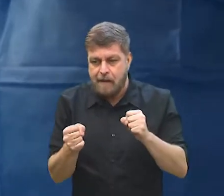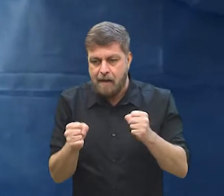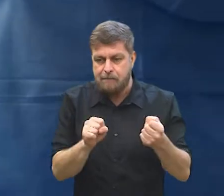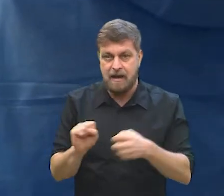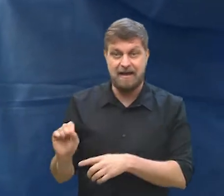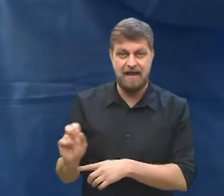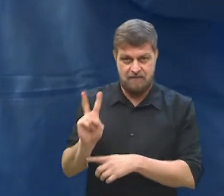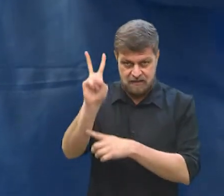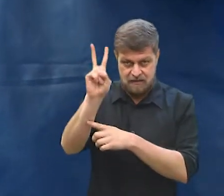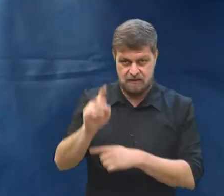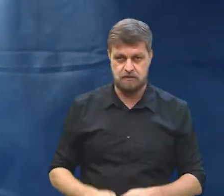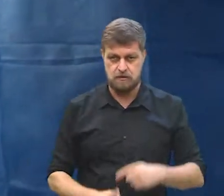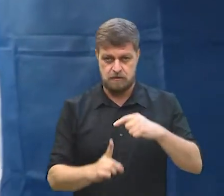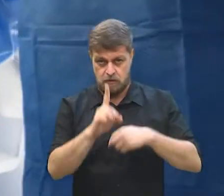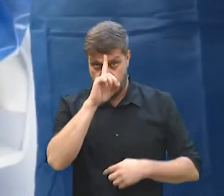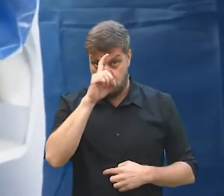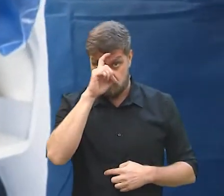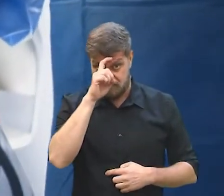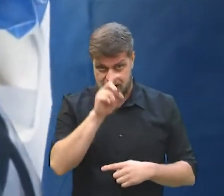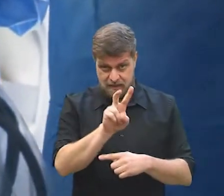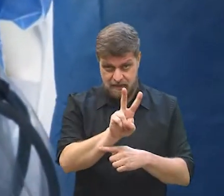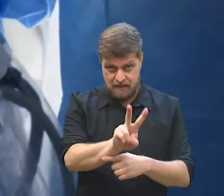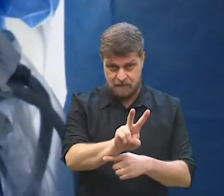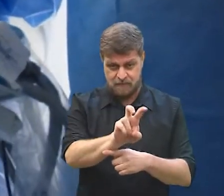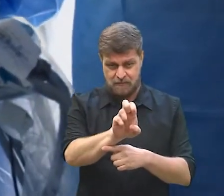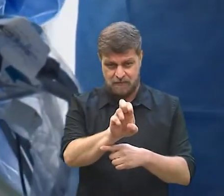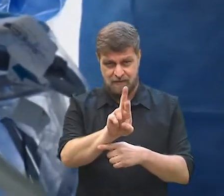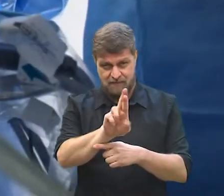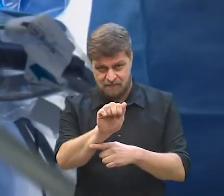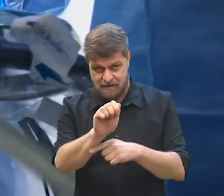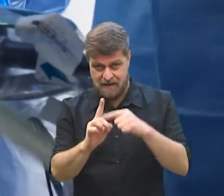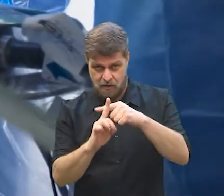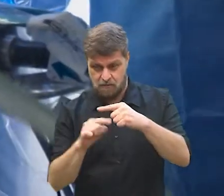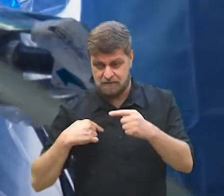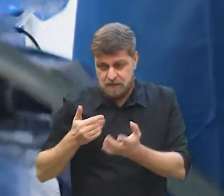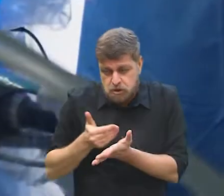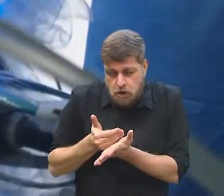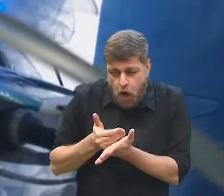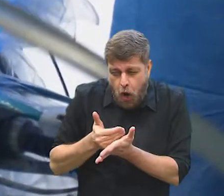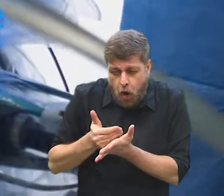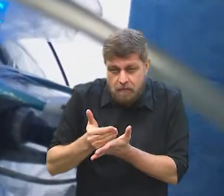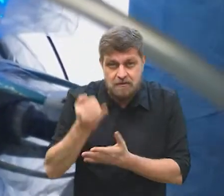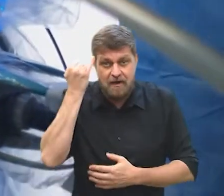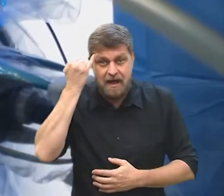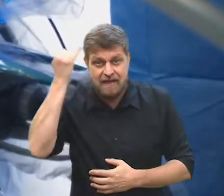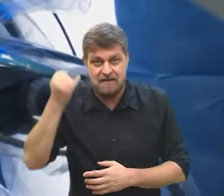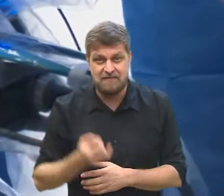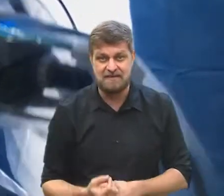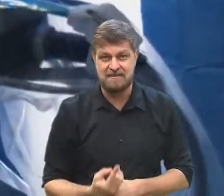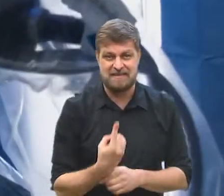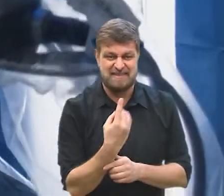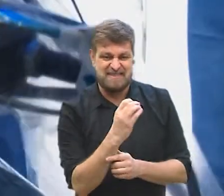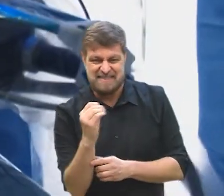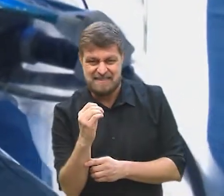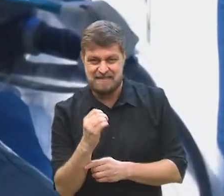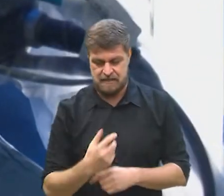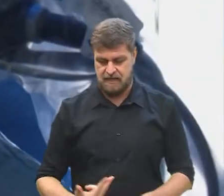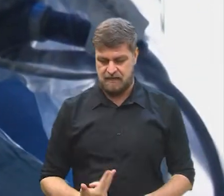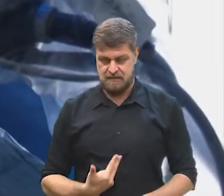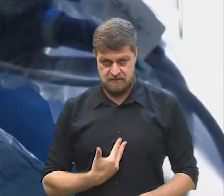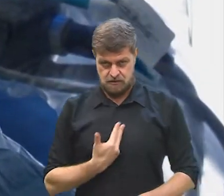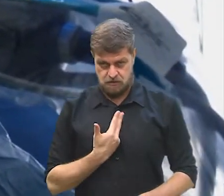né? O Veracruz, quando ele começou, a gente começou bem inicial. A ideia era fazer 100 cirurgias robóticas no primeiro ano,